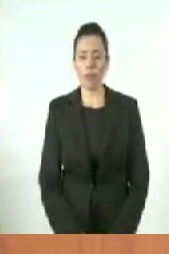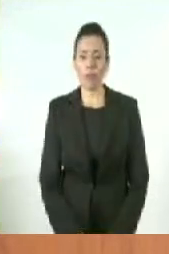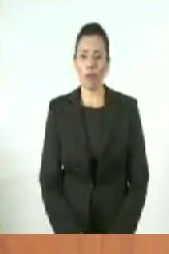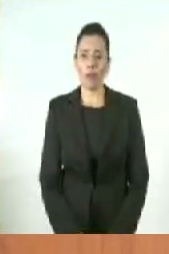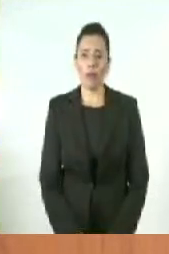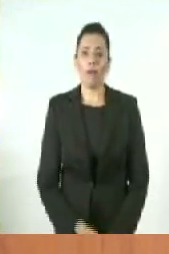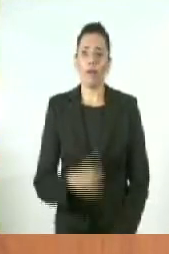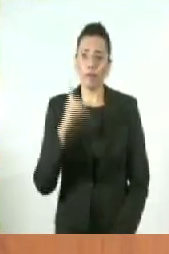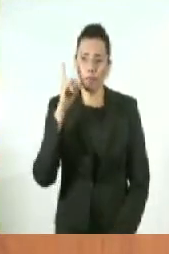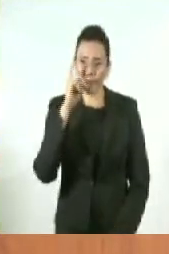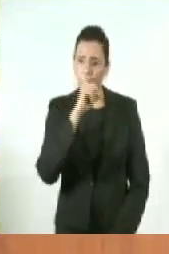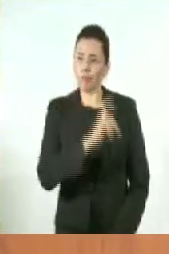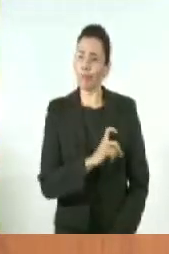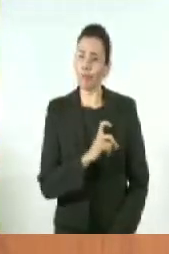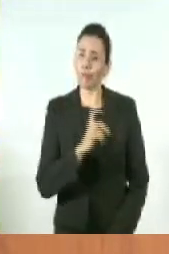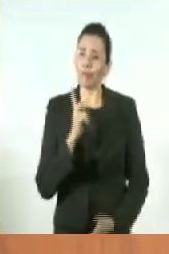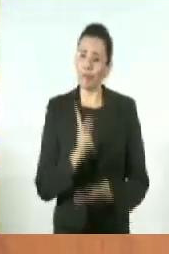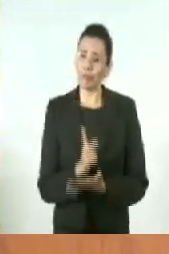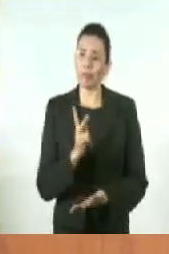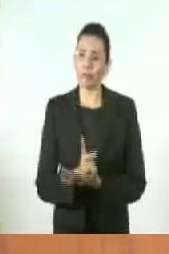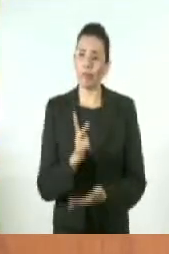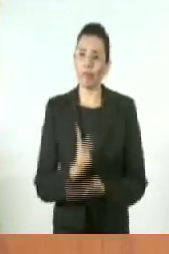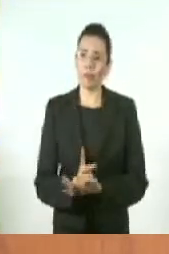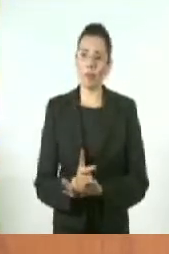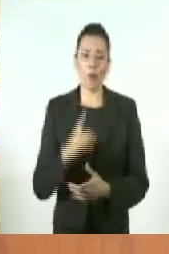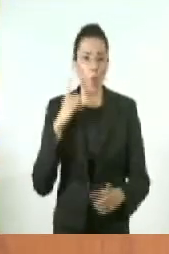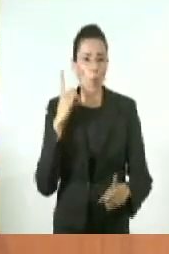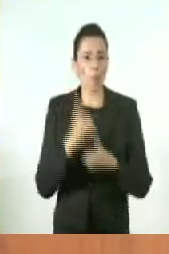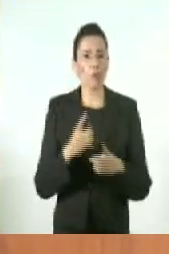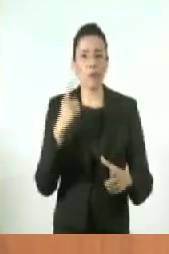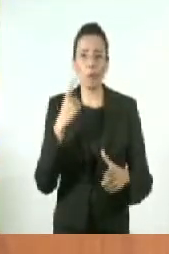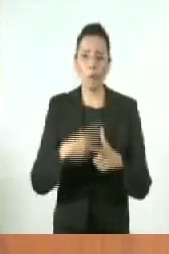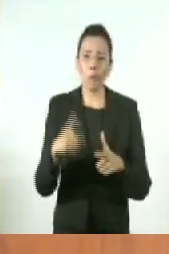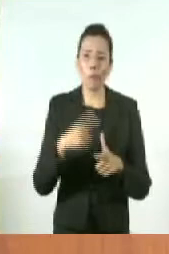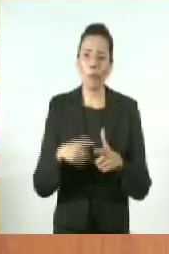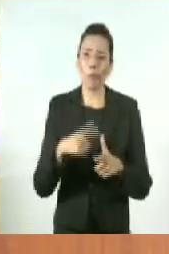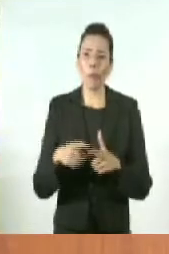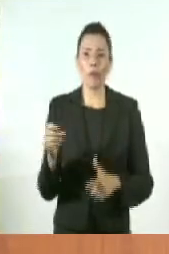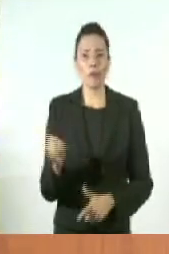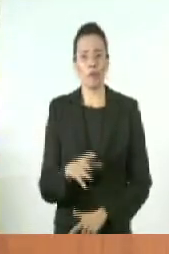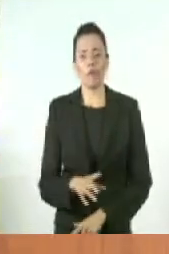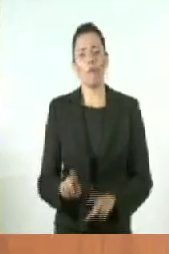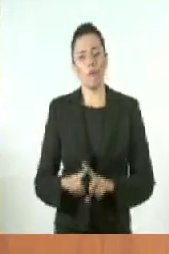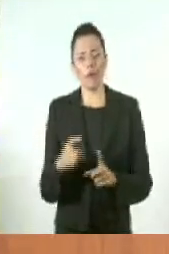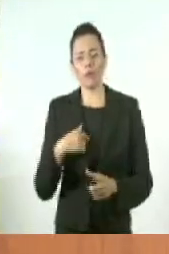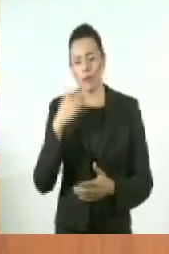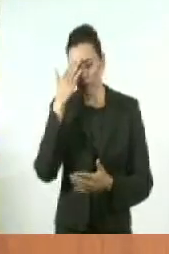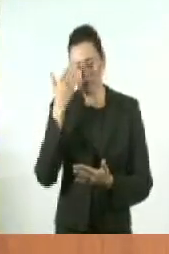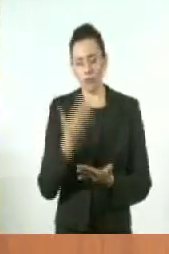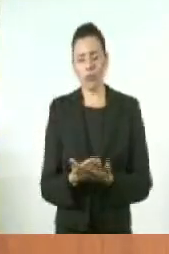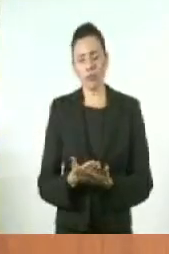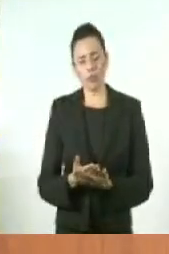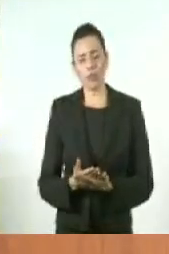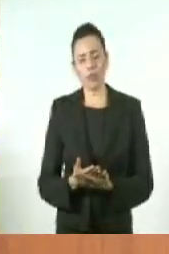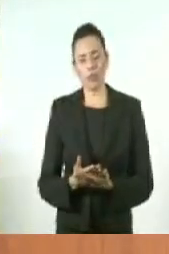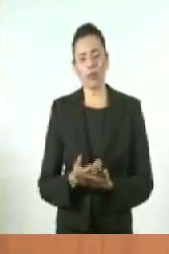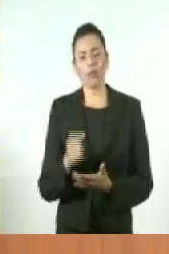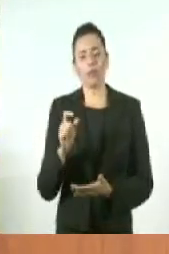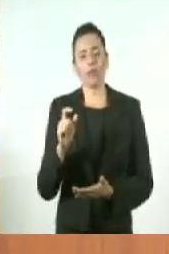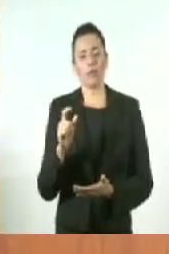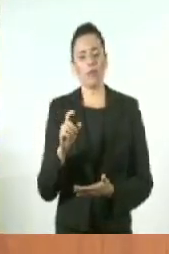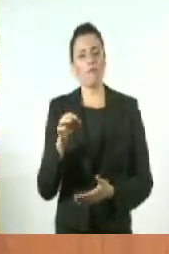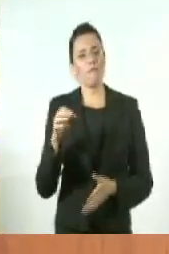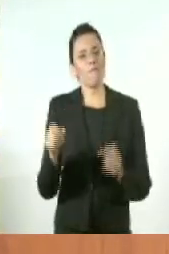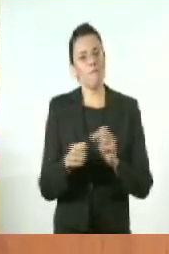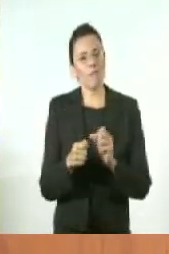Mas eu acredito que ainda tem correção. Acredito que ainda podemos corrigir. Acredito que o governador ainda tem como corrigir esse contrato. Então,